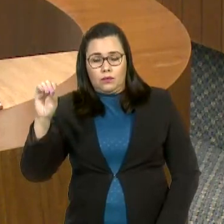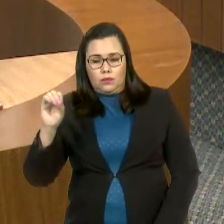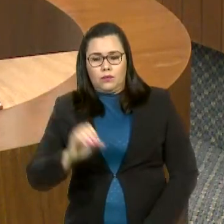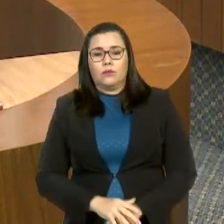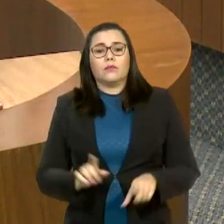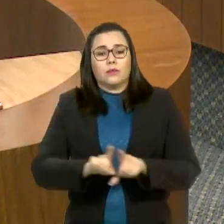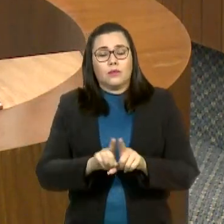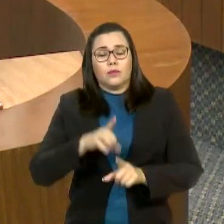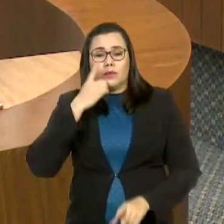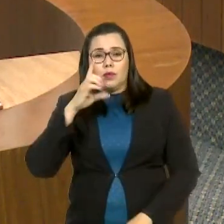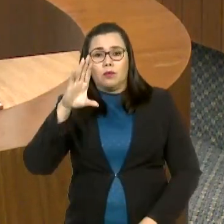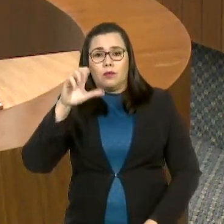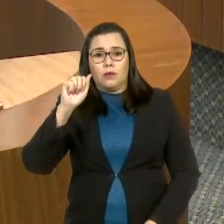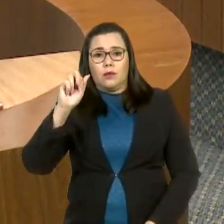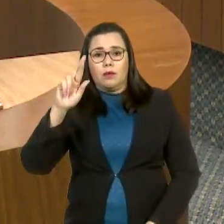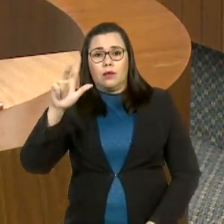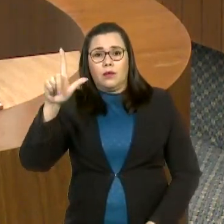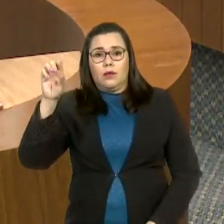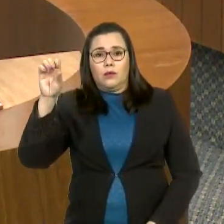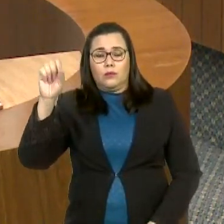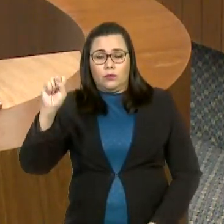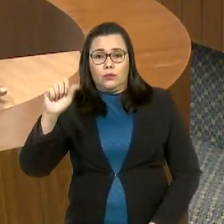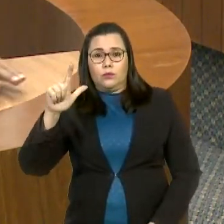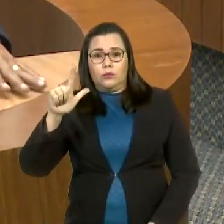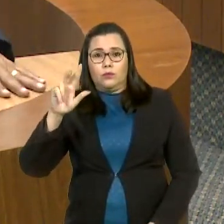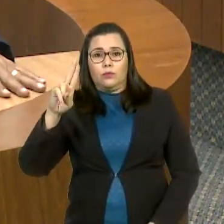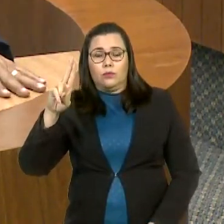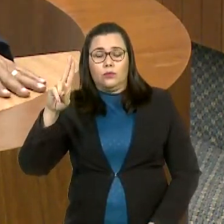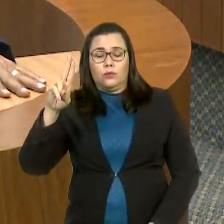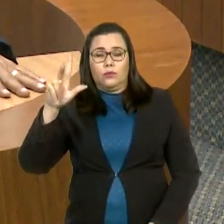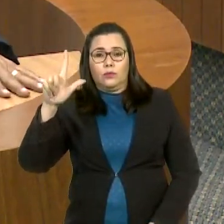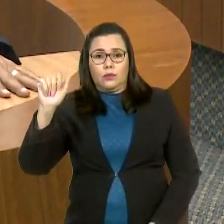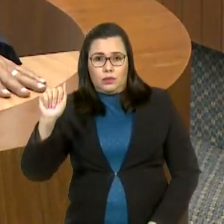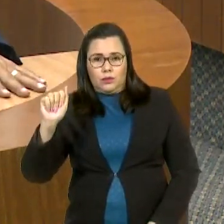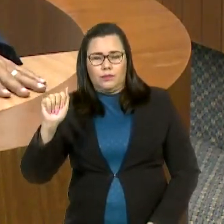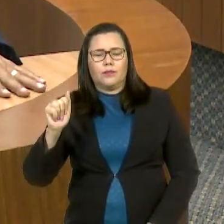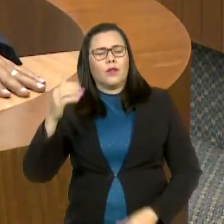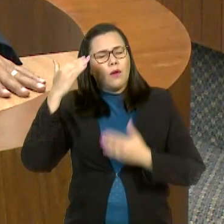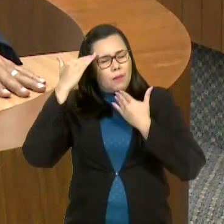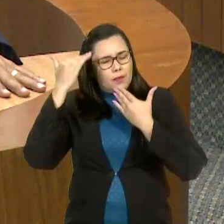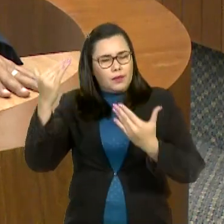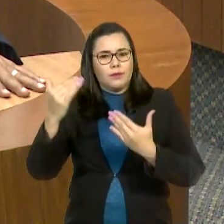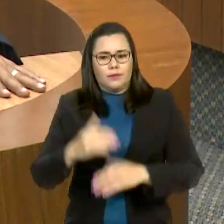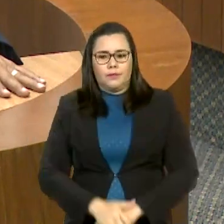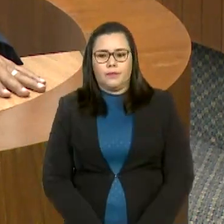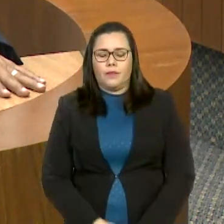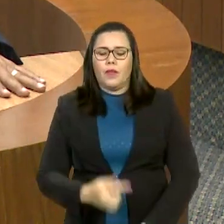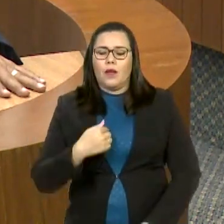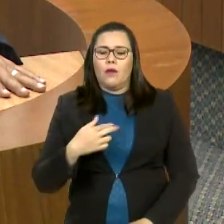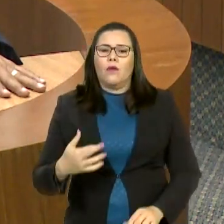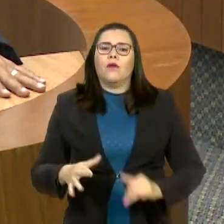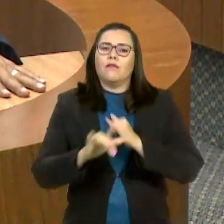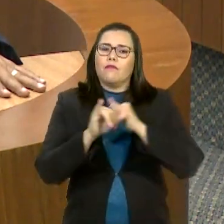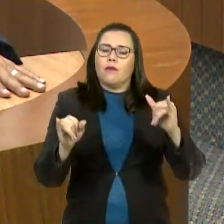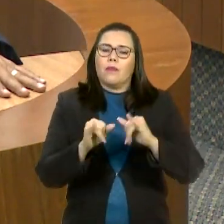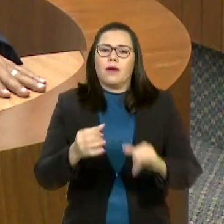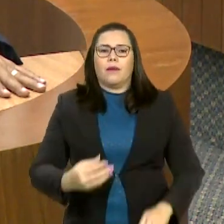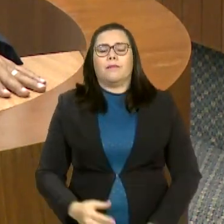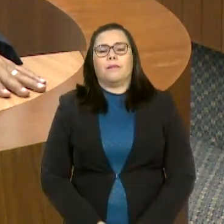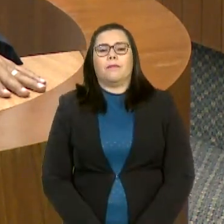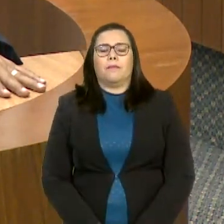também. Quero aqui registrar a presença do prefeito da cidade de Poção de